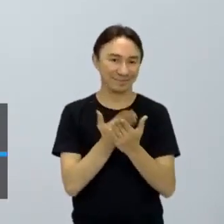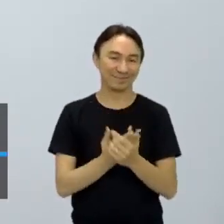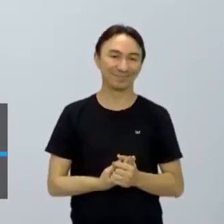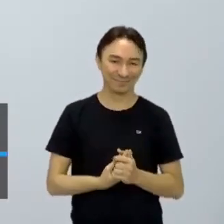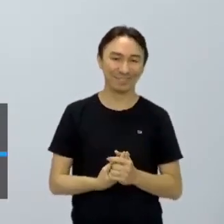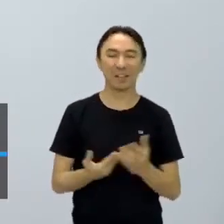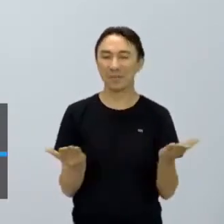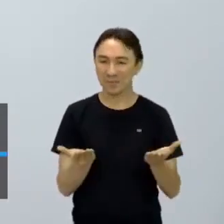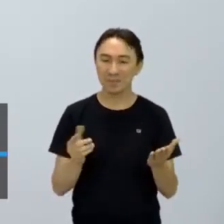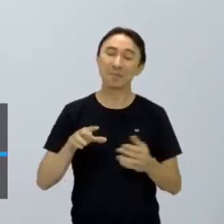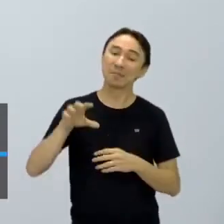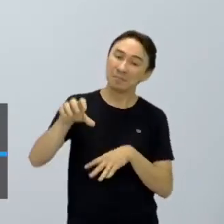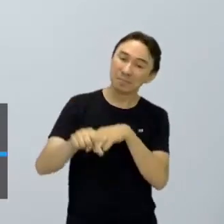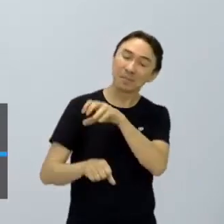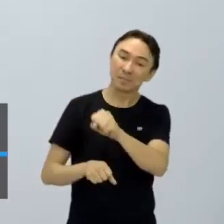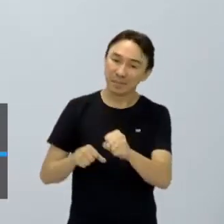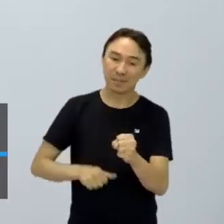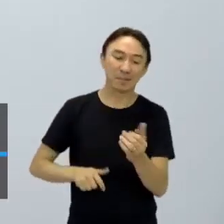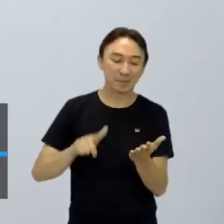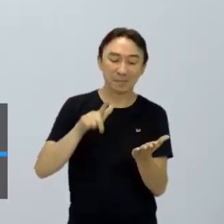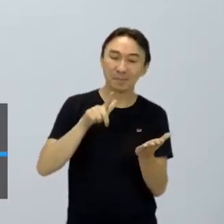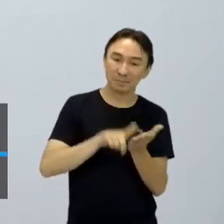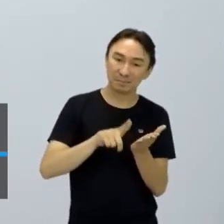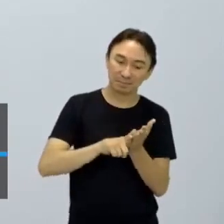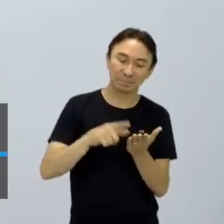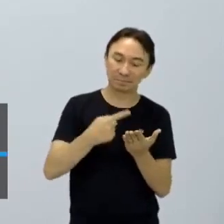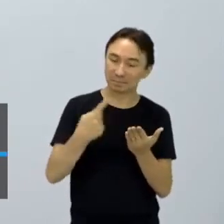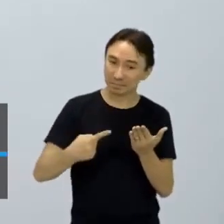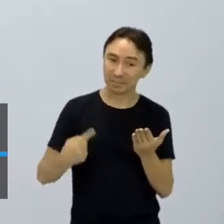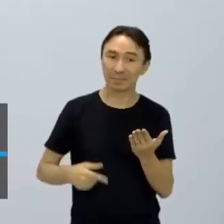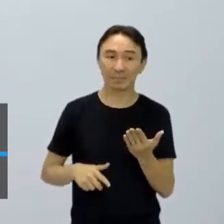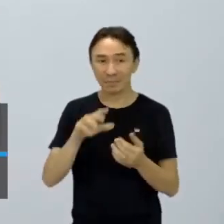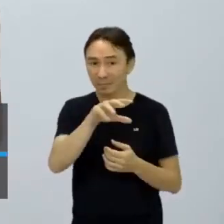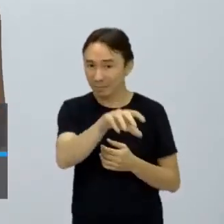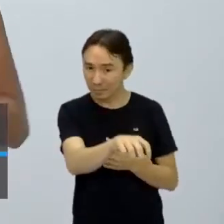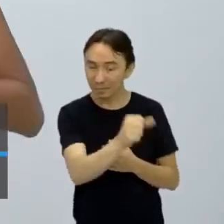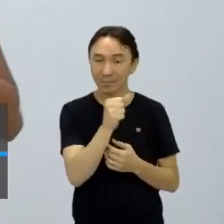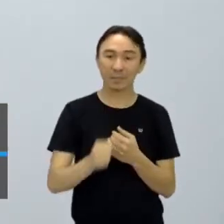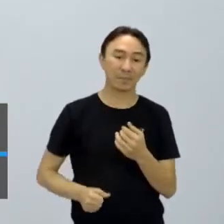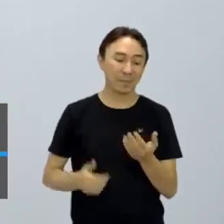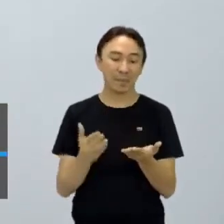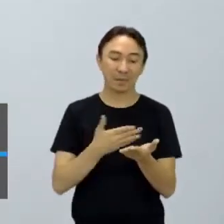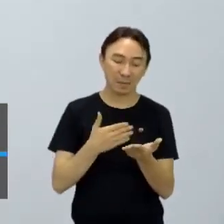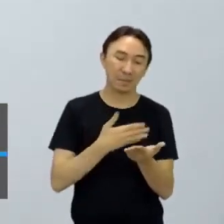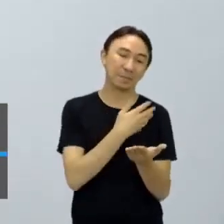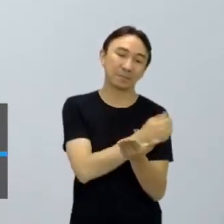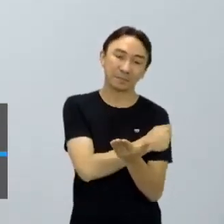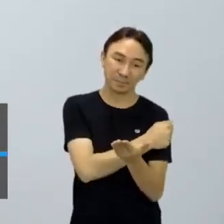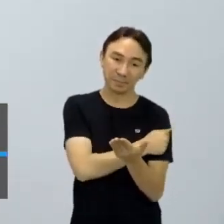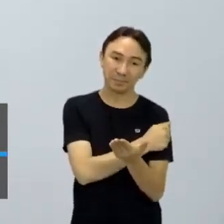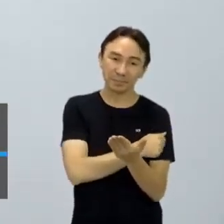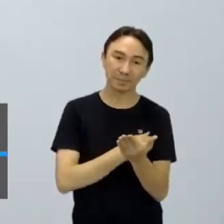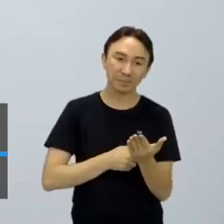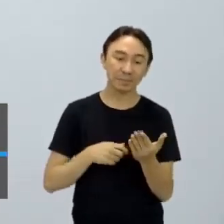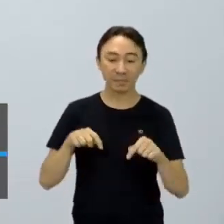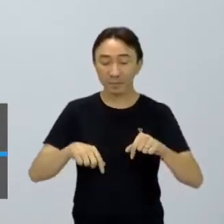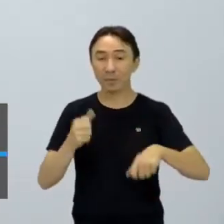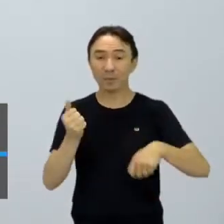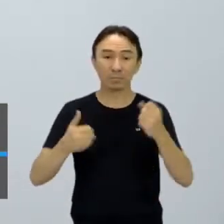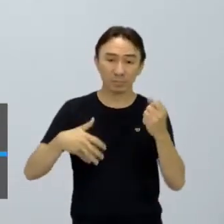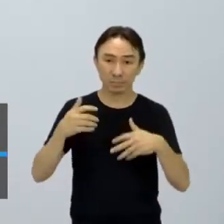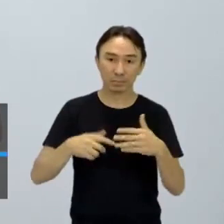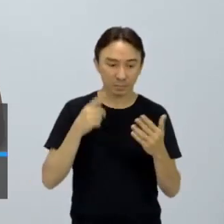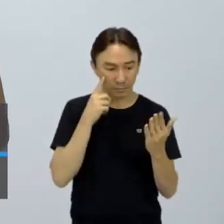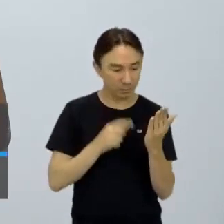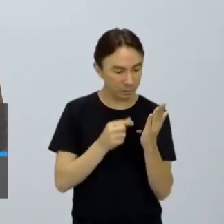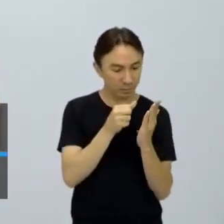em ação, peguem seu caderno, né? Anotem as coisas que a gente vai falar aqui, vai grifando no seu caderno, tá certo? E depois vocês